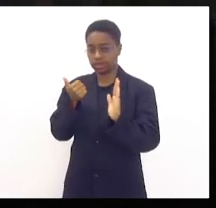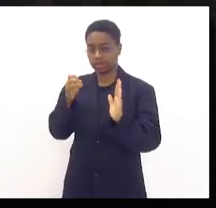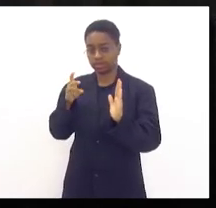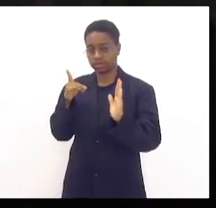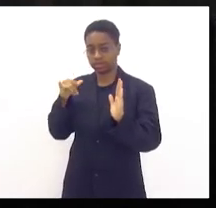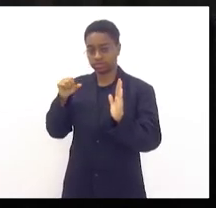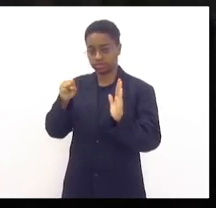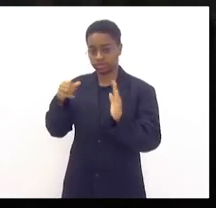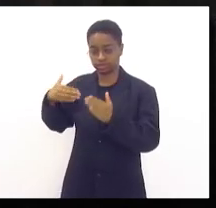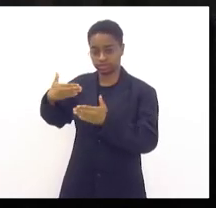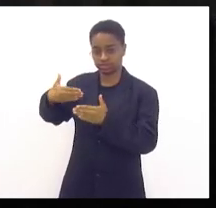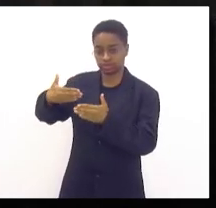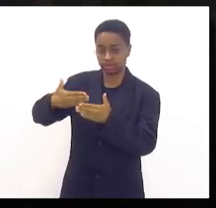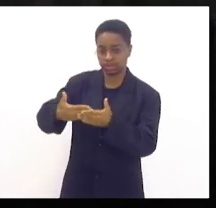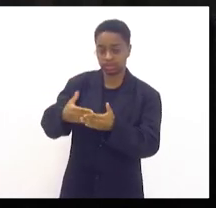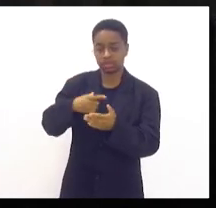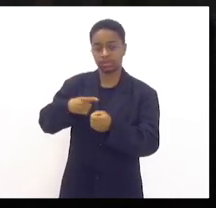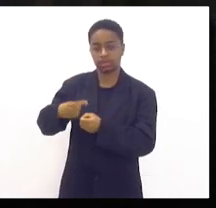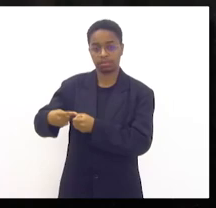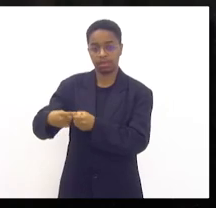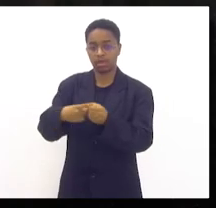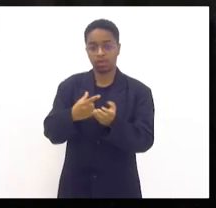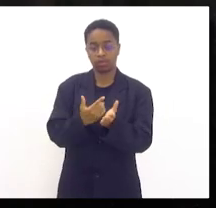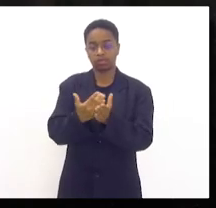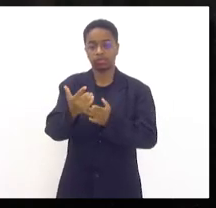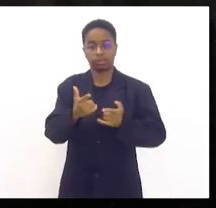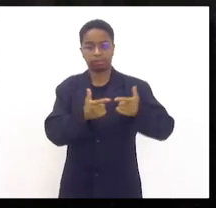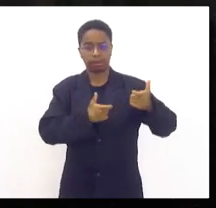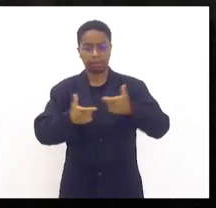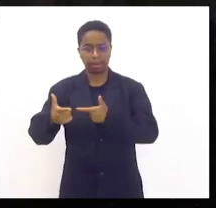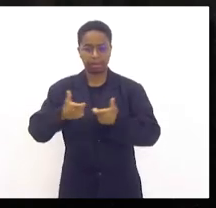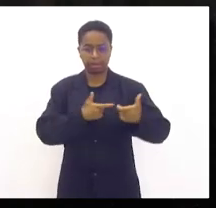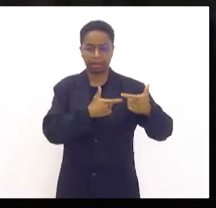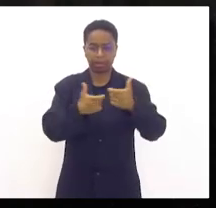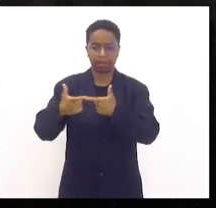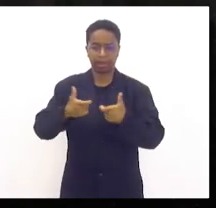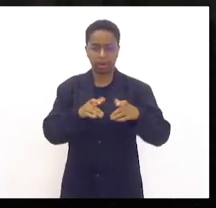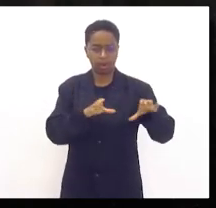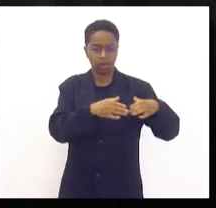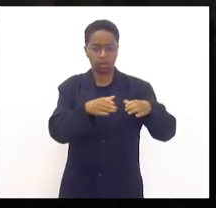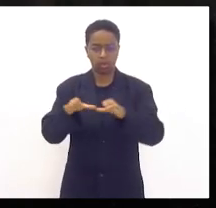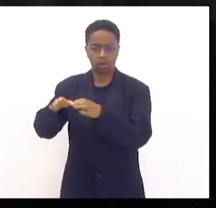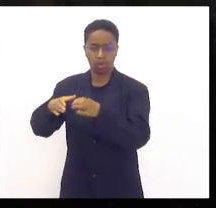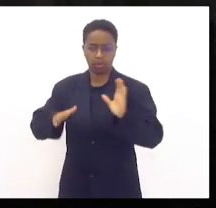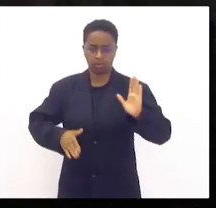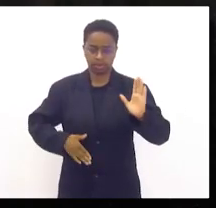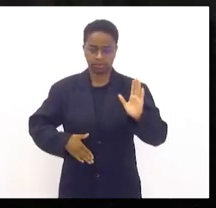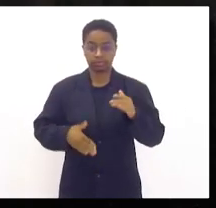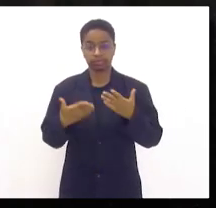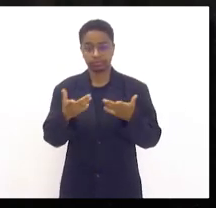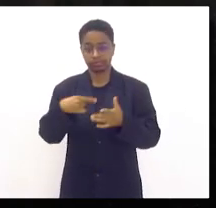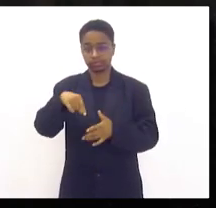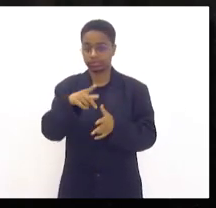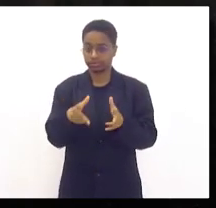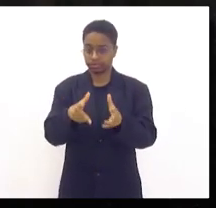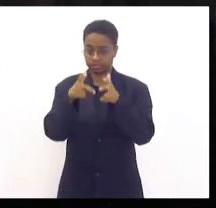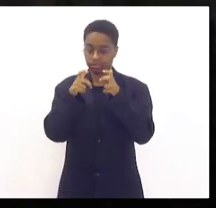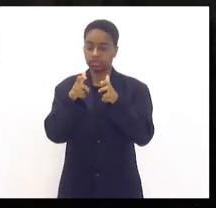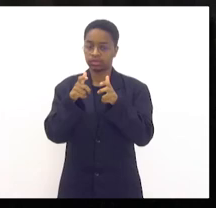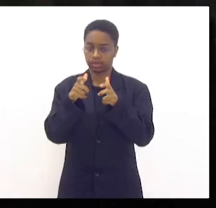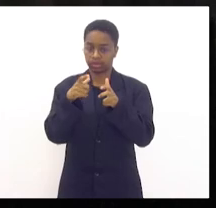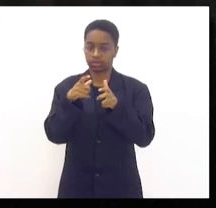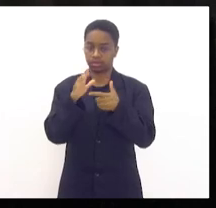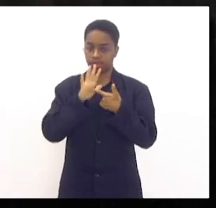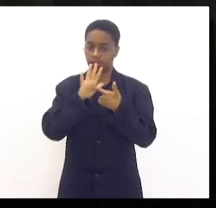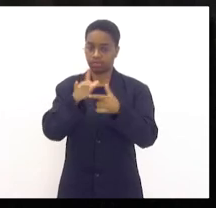o bairro do Ar de Ouro se tornou um cenário de guerra, né? Guerra de facções. Como vocês podem ver, né, tem passado